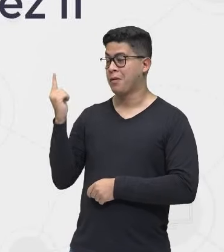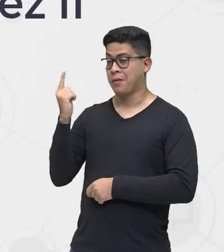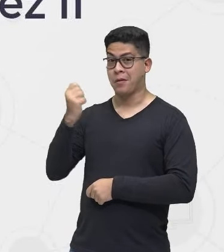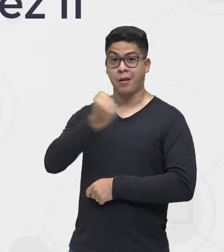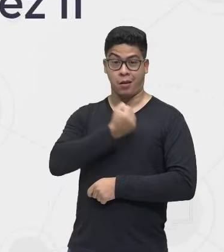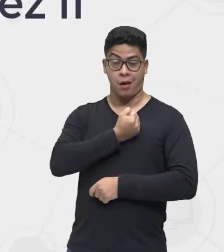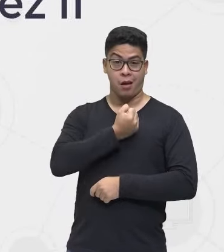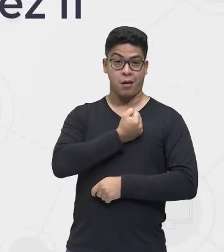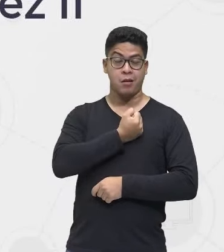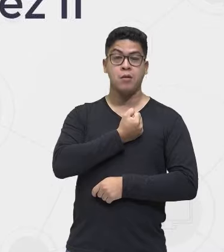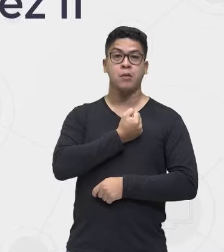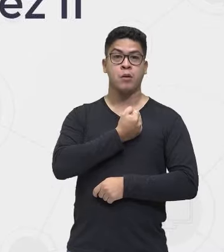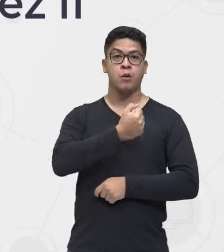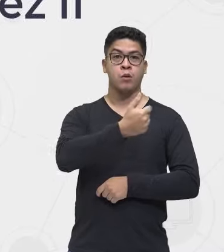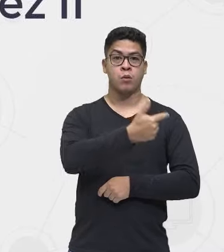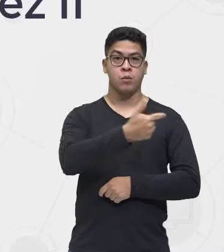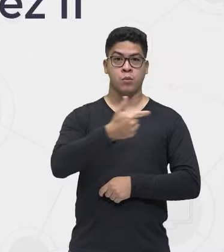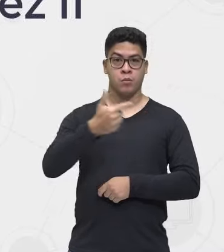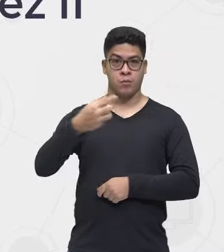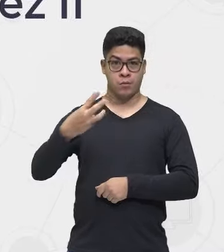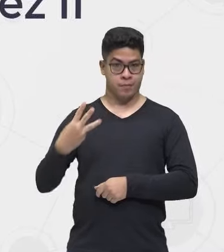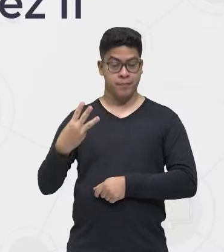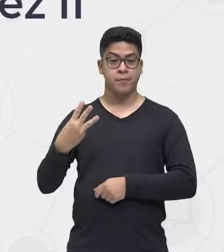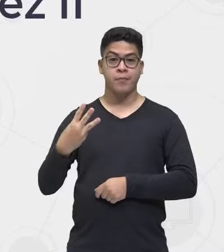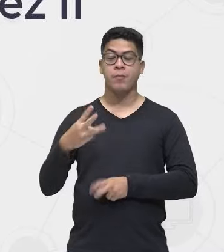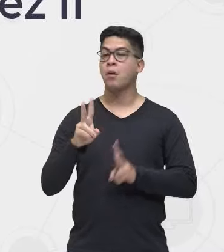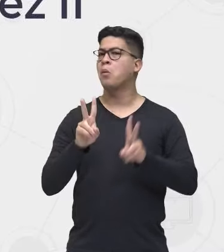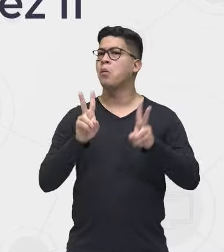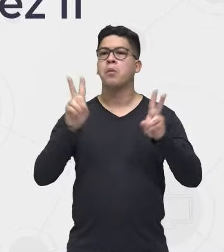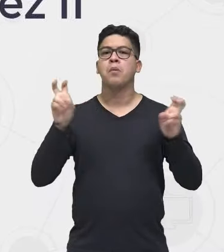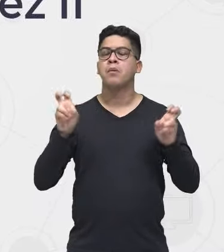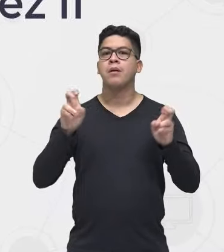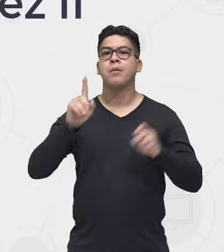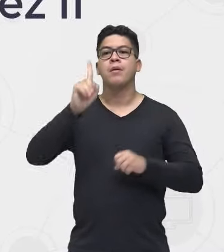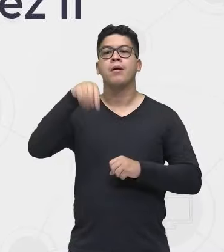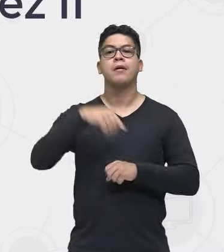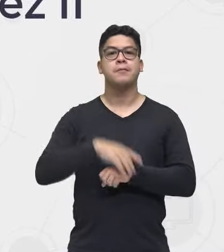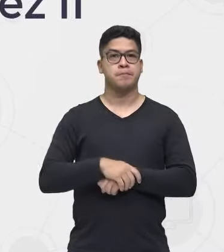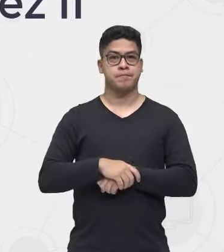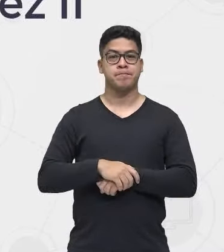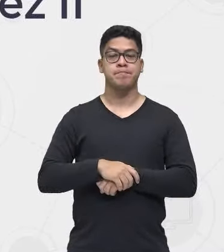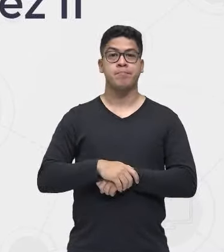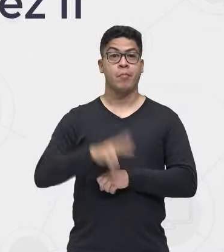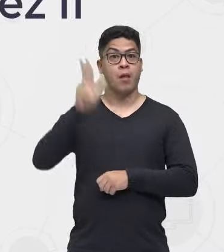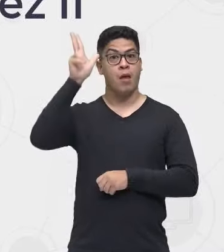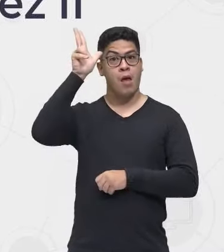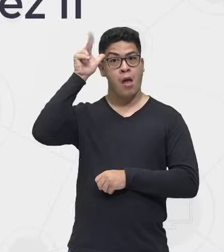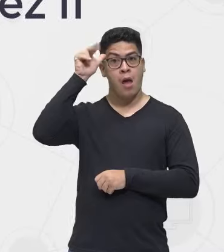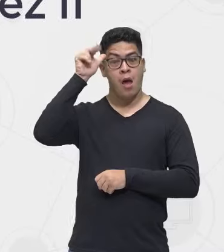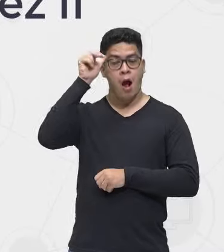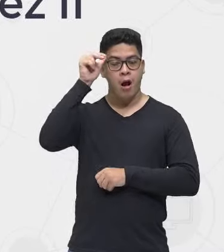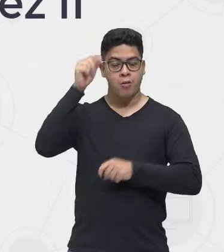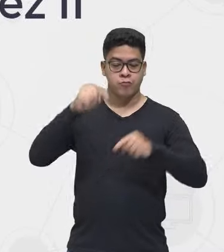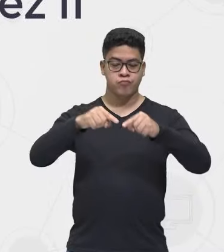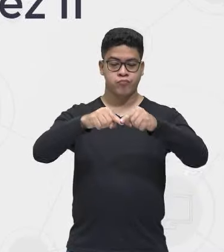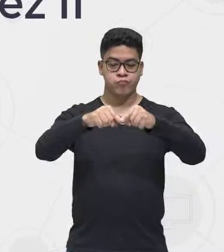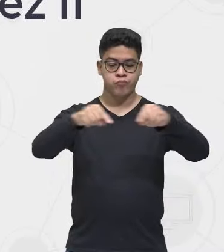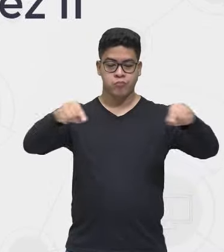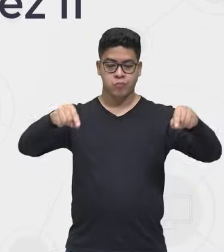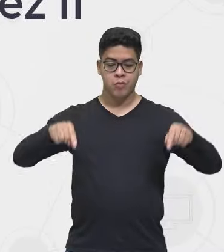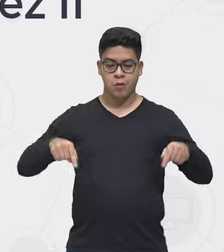Muito bem, então hoje é a nossa aula 223 de Educação Física e o